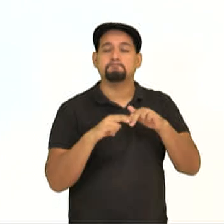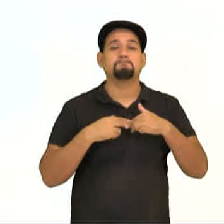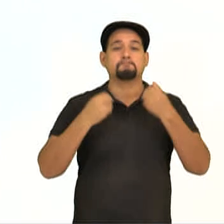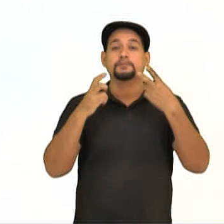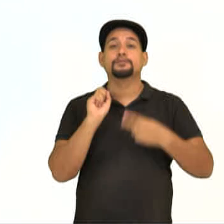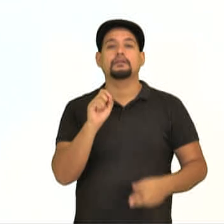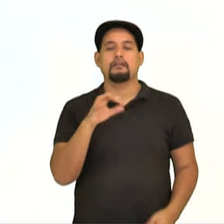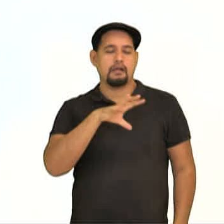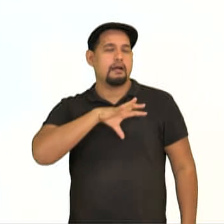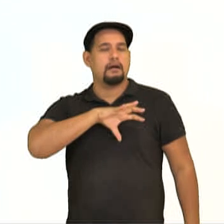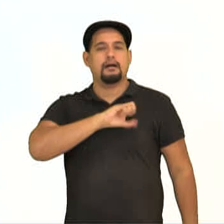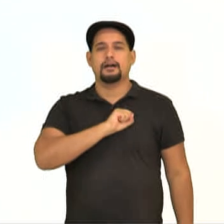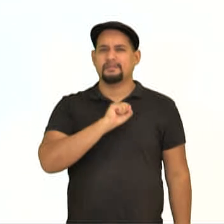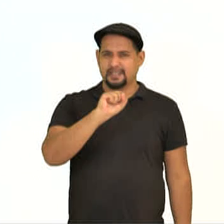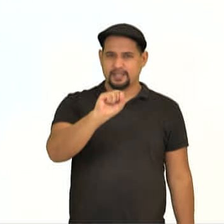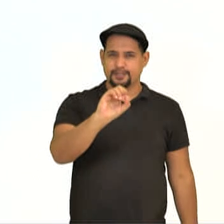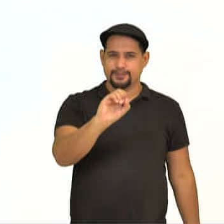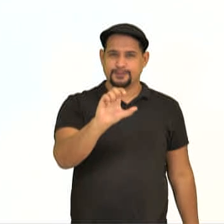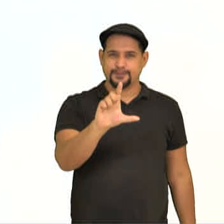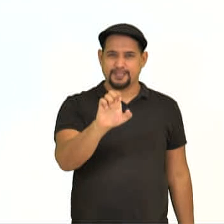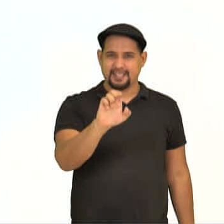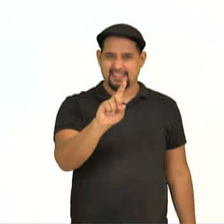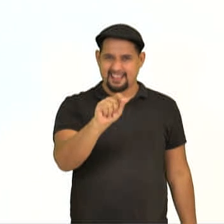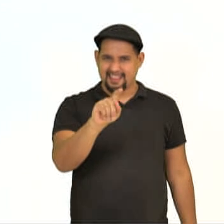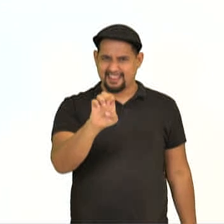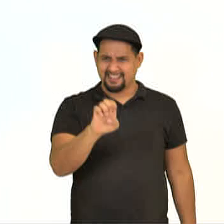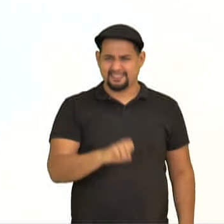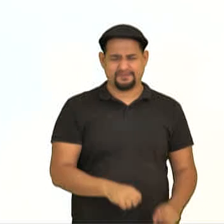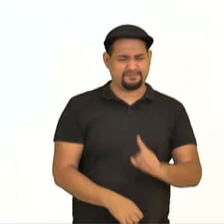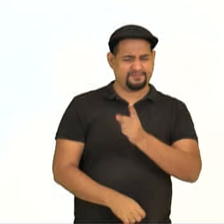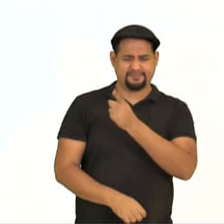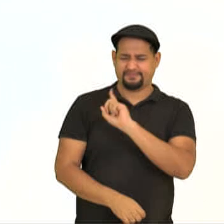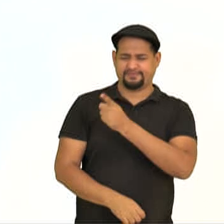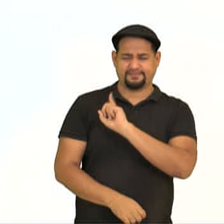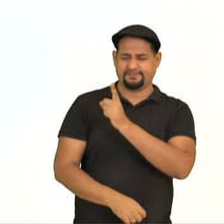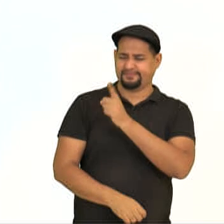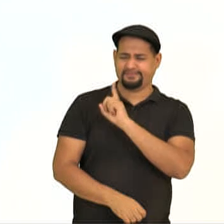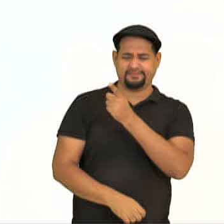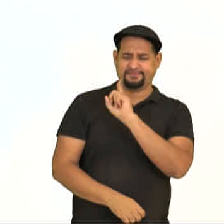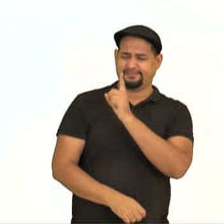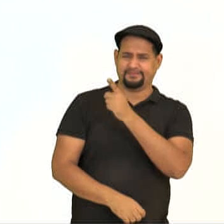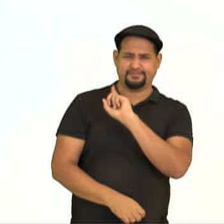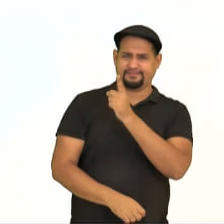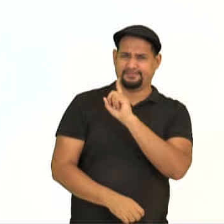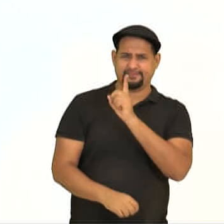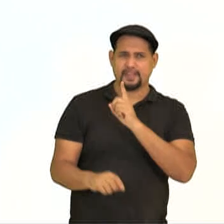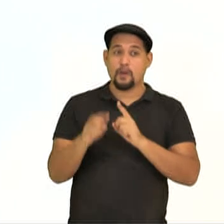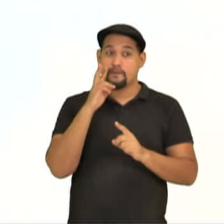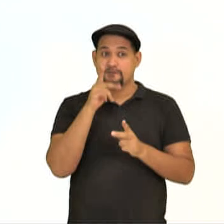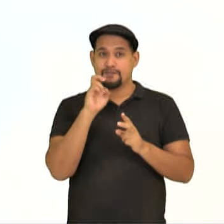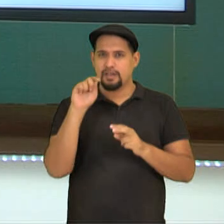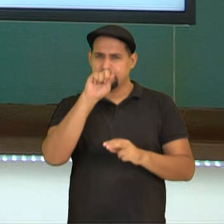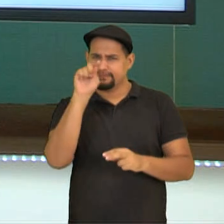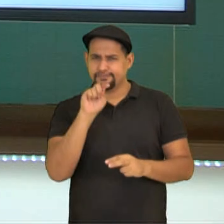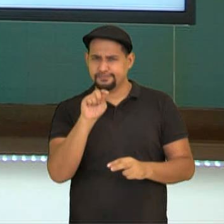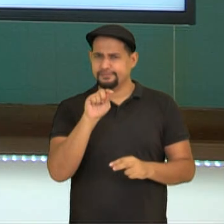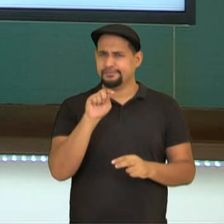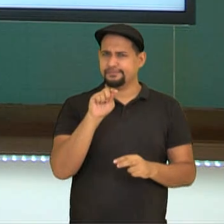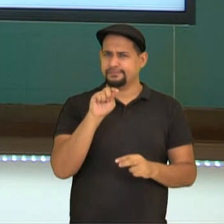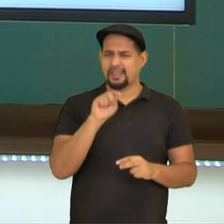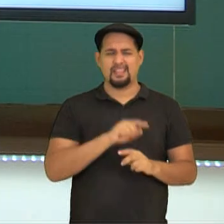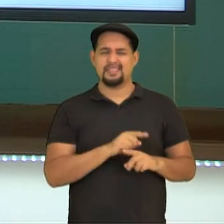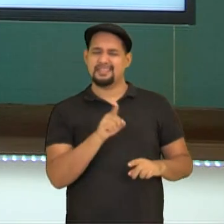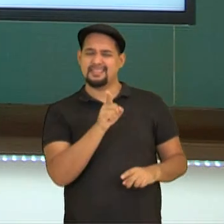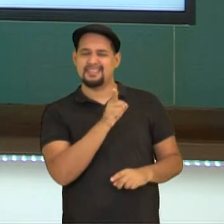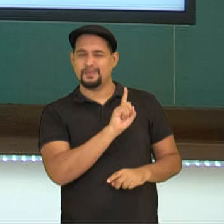que ama a soledade? Não. Ó, interrogação. Digo que amo a soledade?